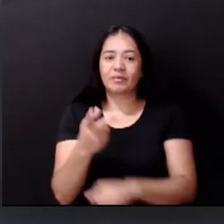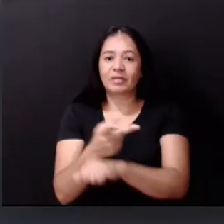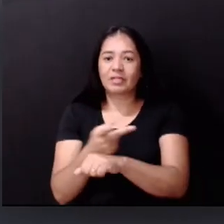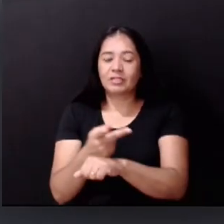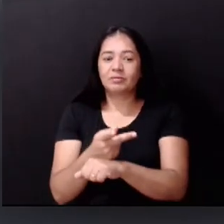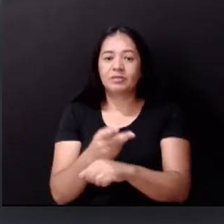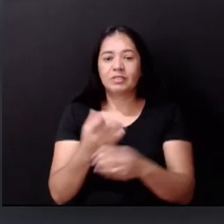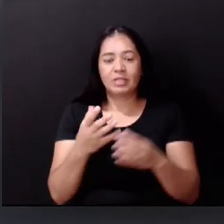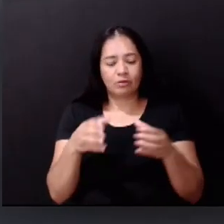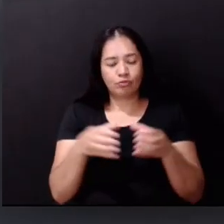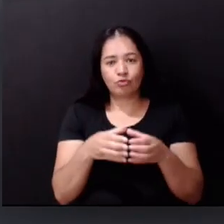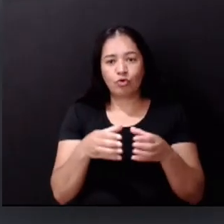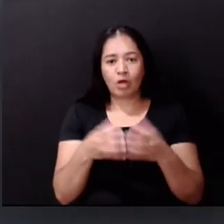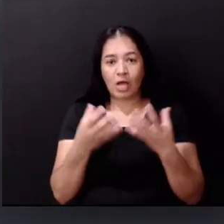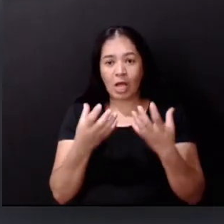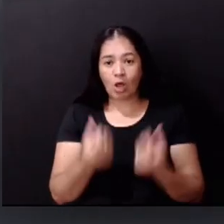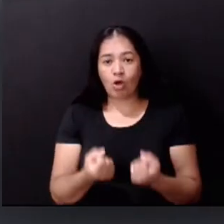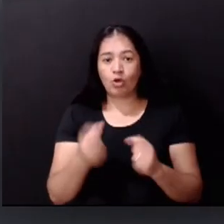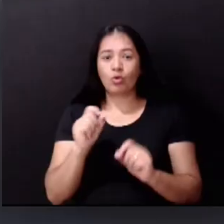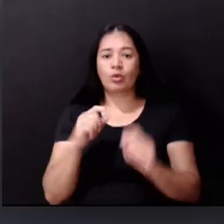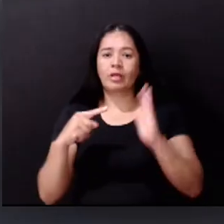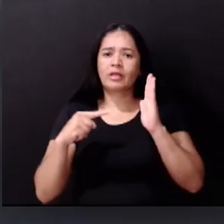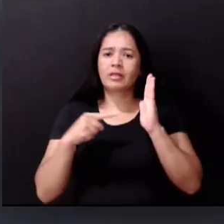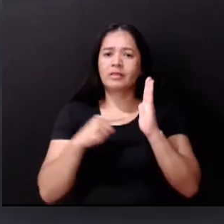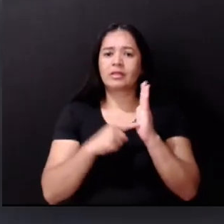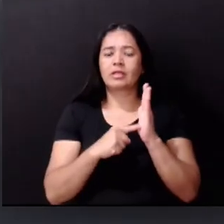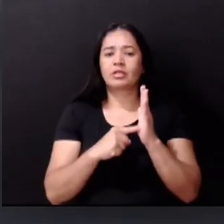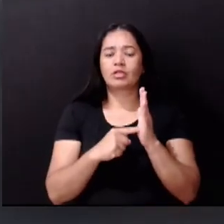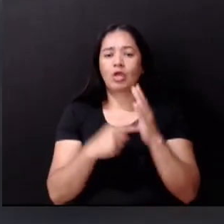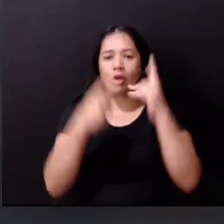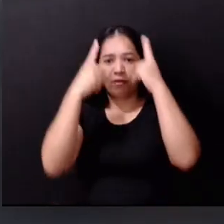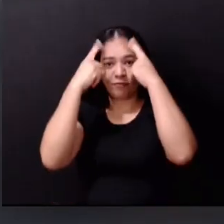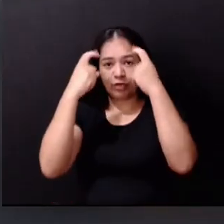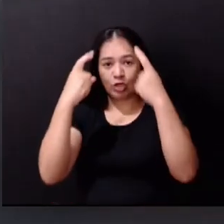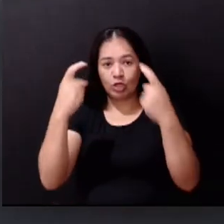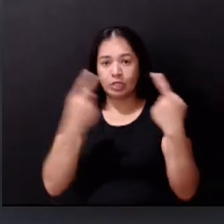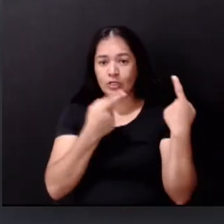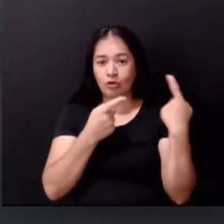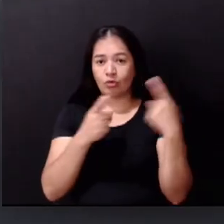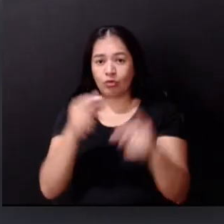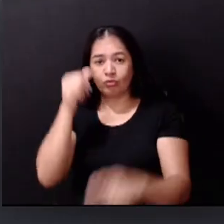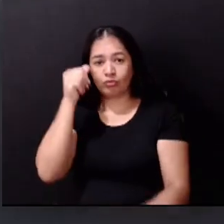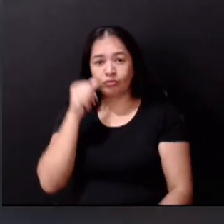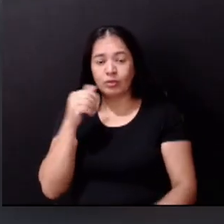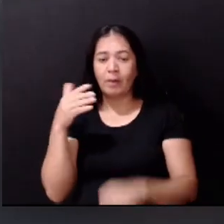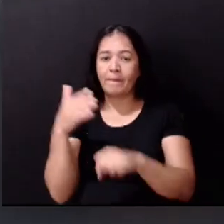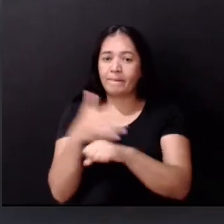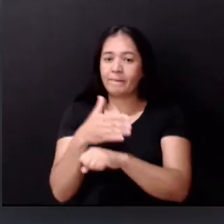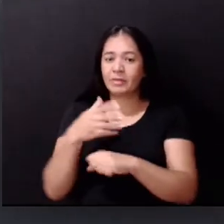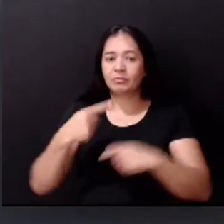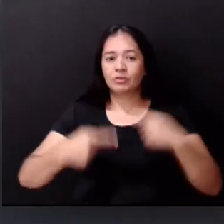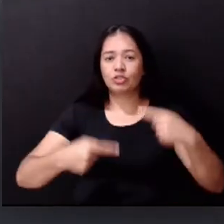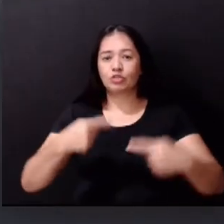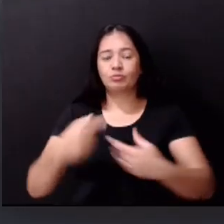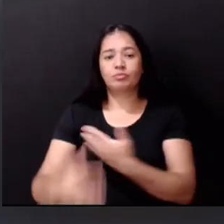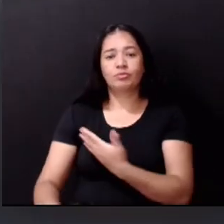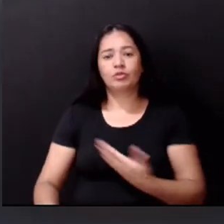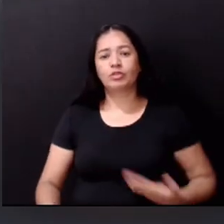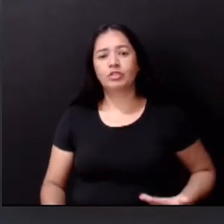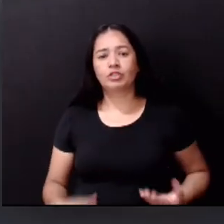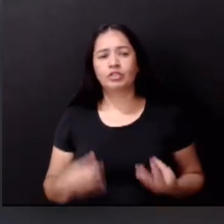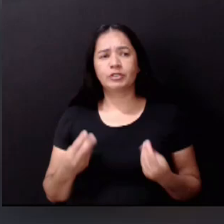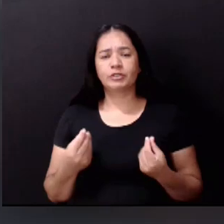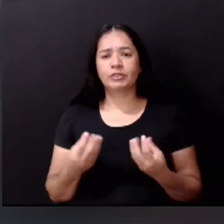as denúncias de violência contra as mulheres, participar dessa elaboração de políticas no sentido de se resolver